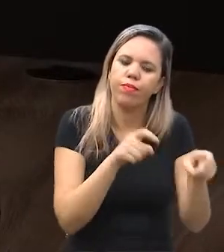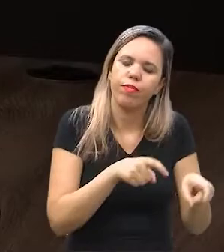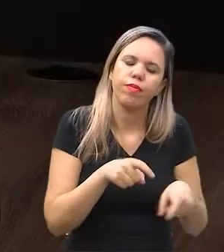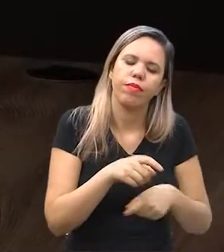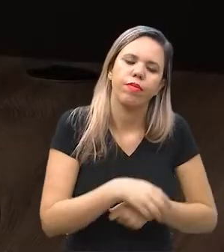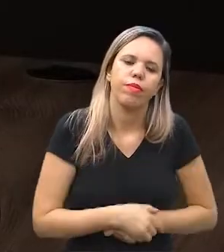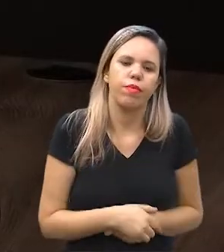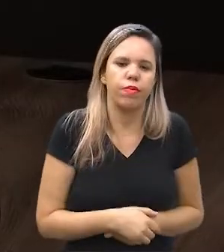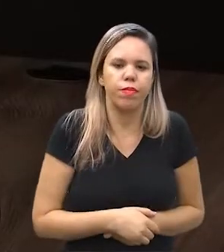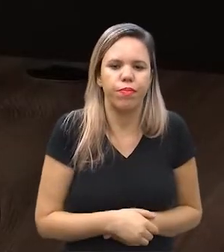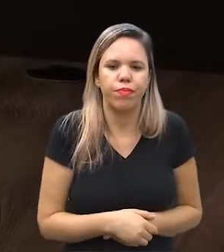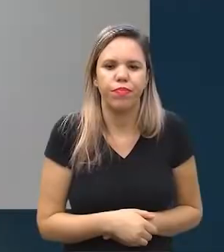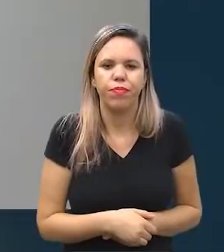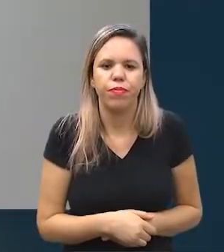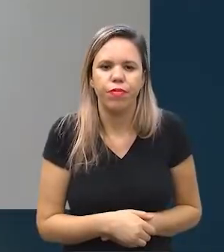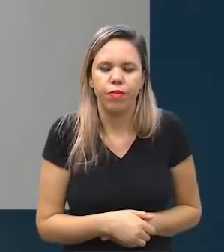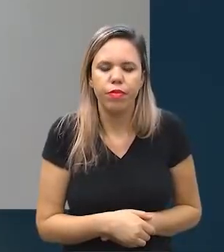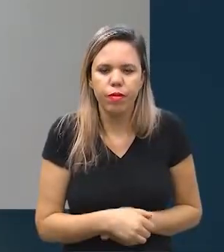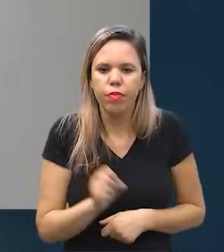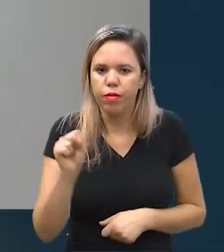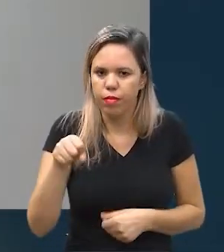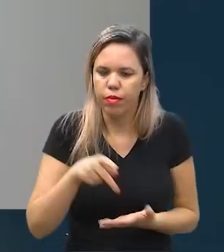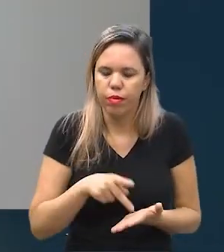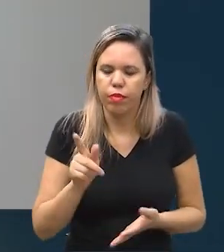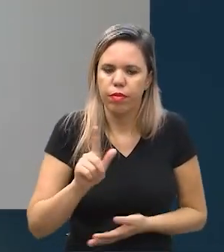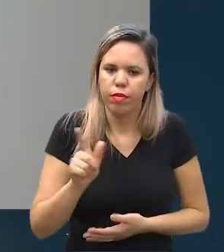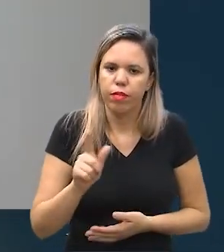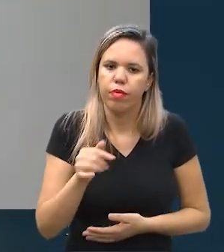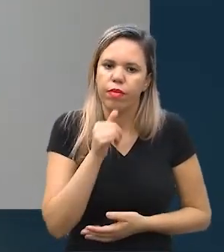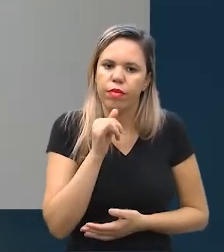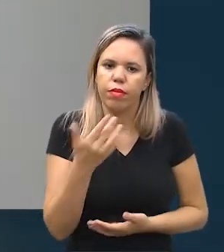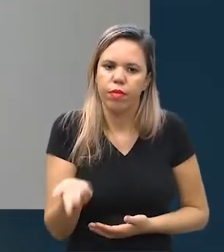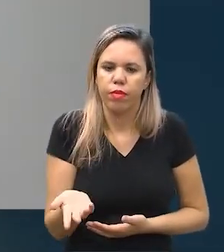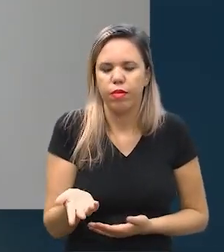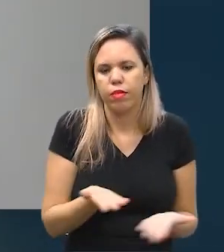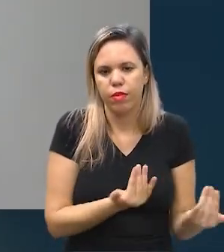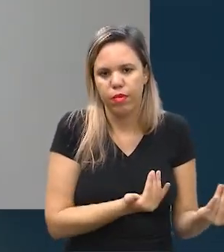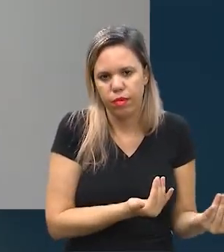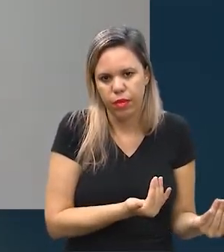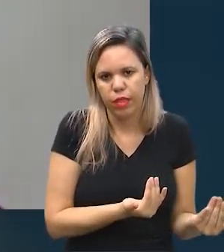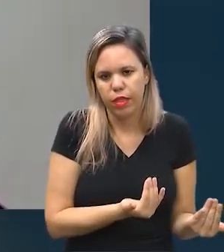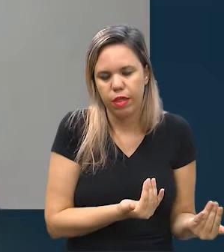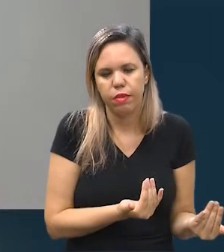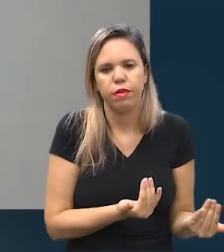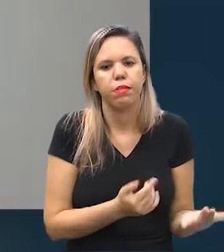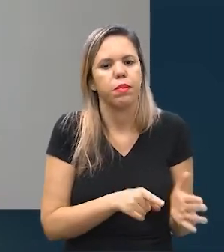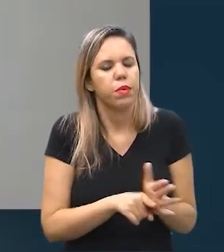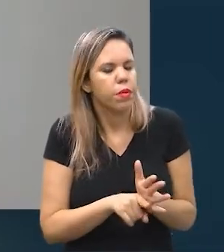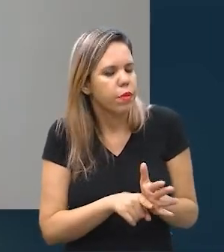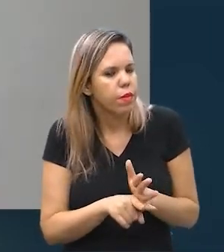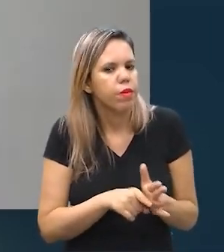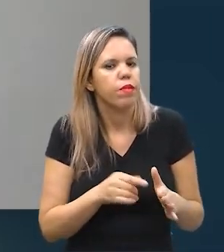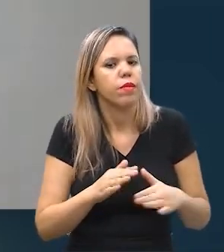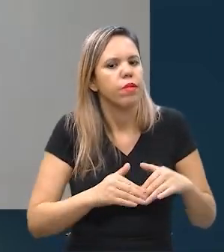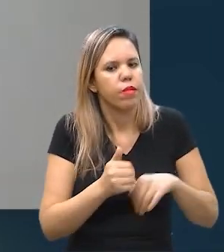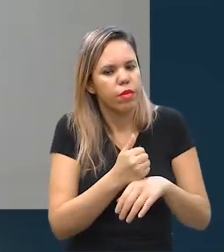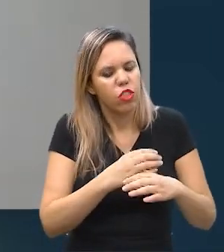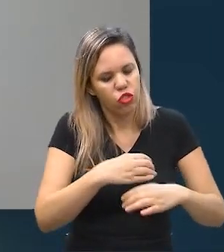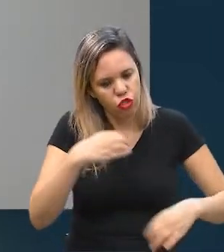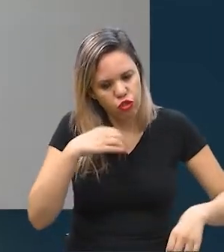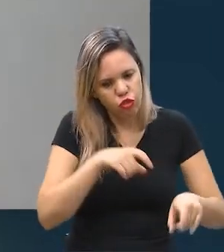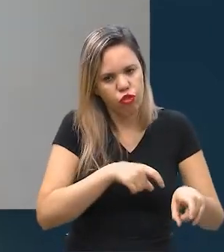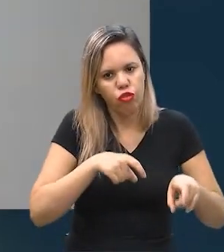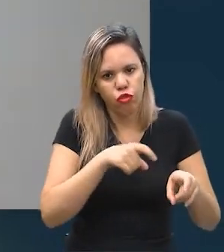campo? Sem dúvidas, a gente já vê exemplos disso. Então, jovens buscando se especializarem na área de engenharia